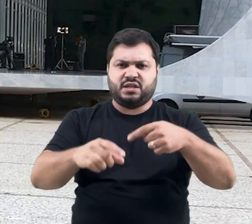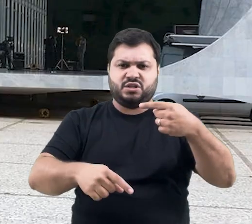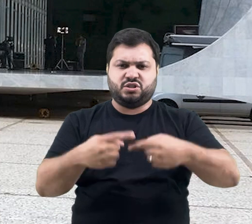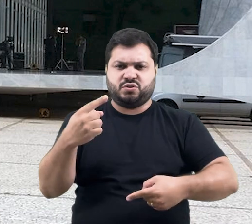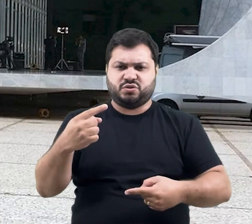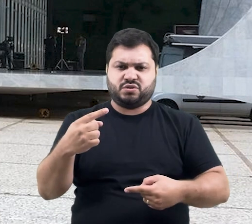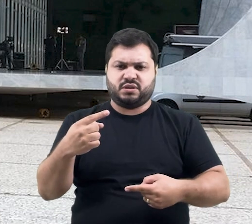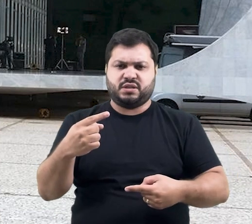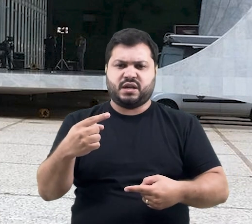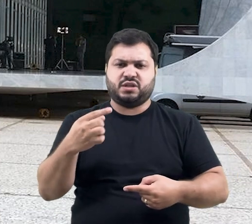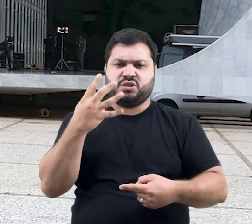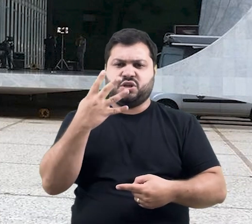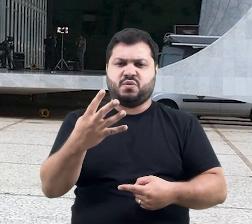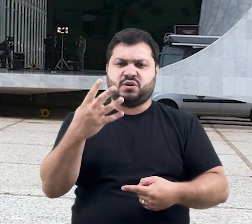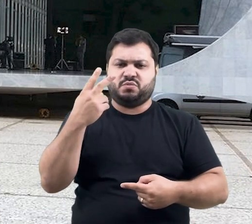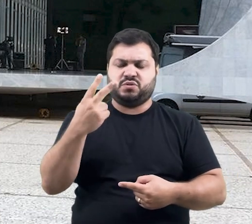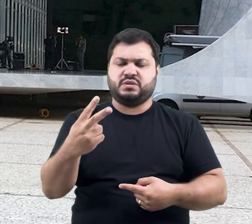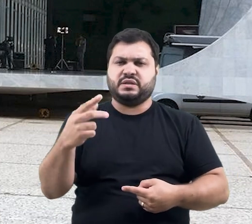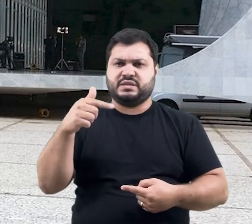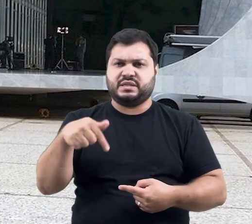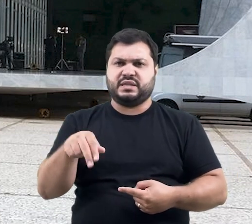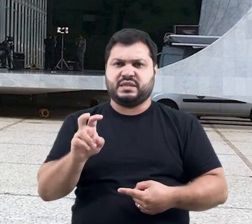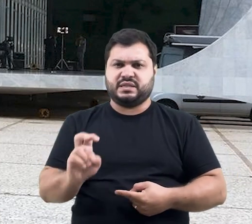de inconstitucionalidade